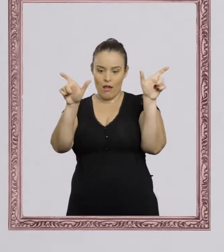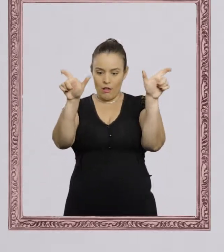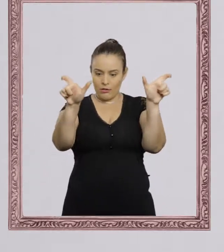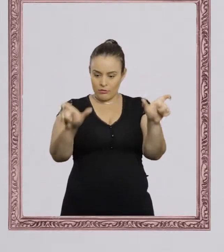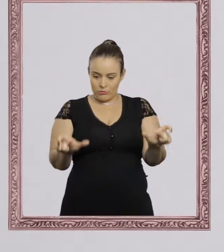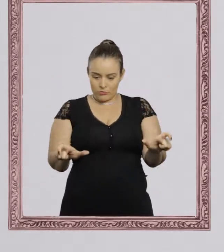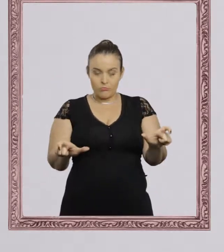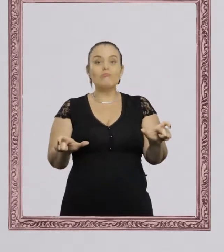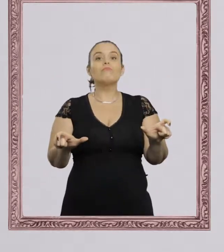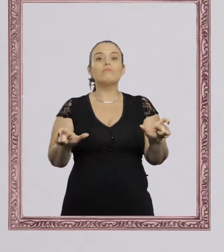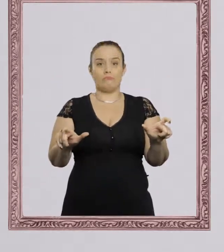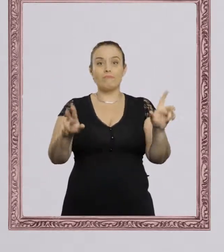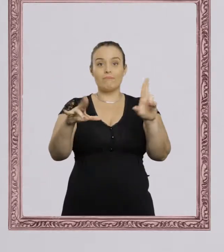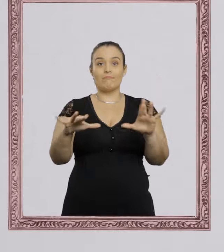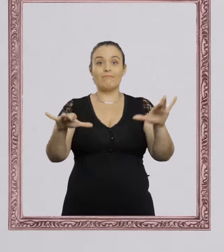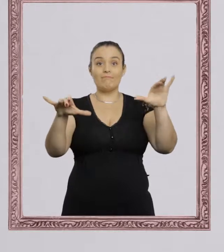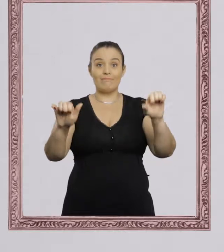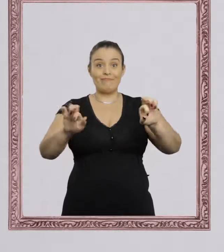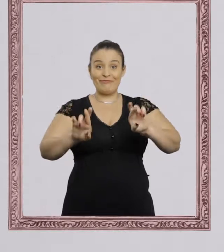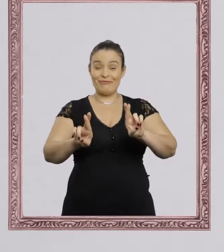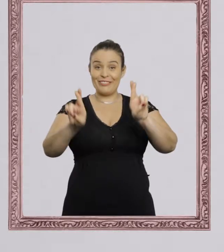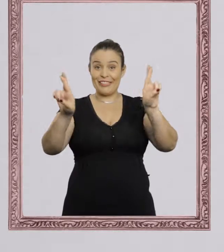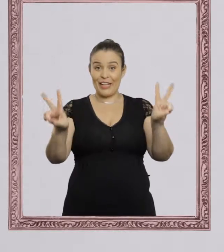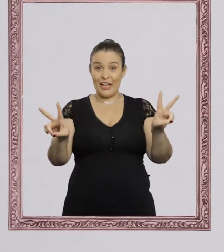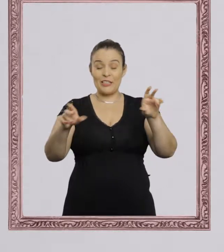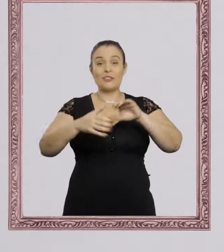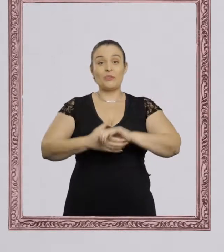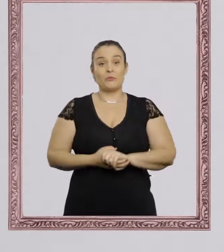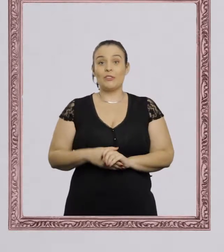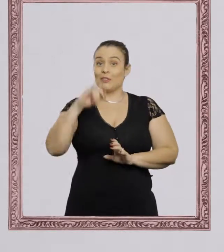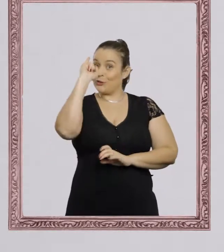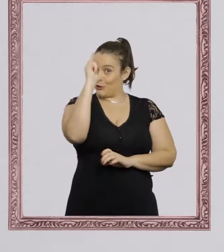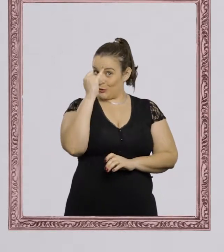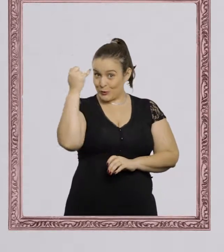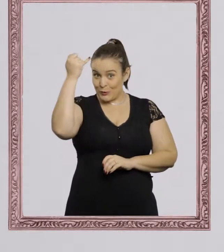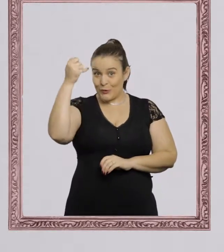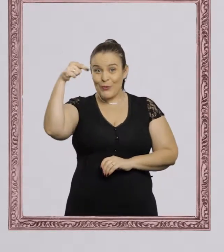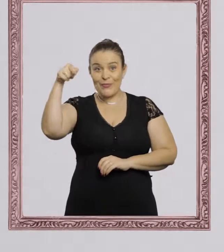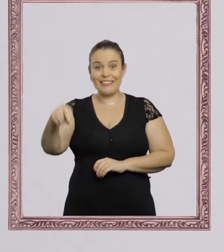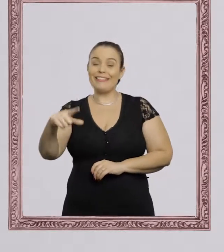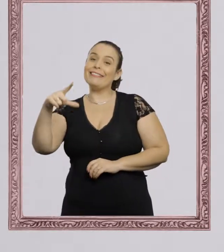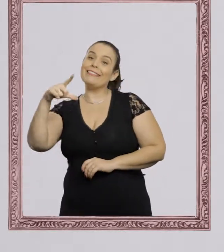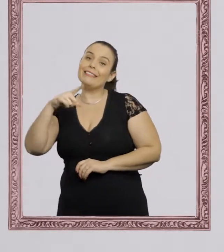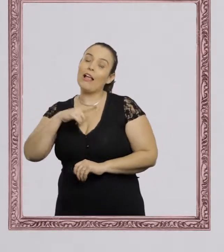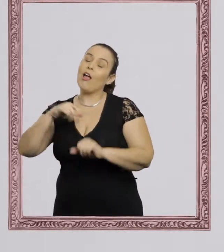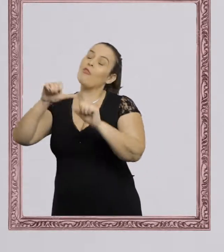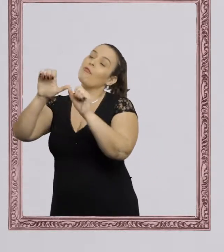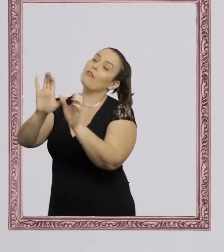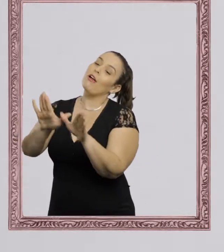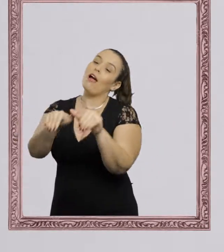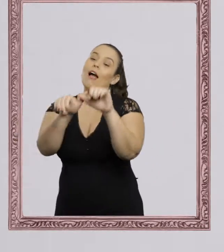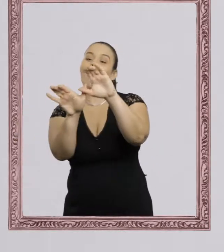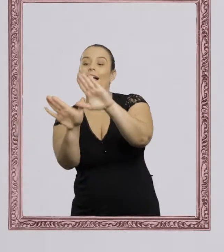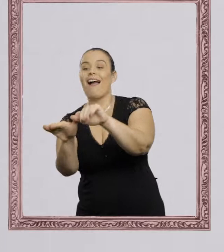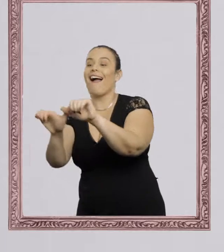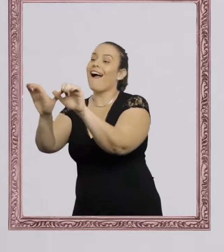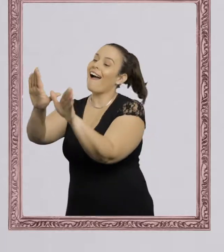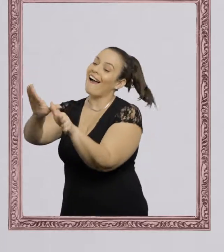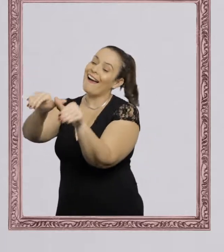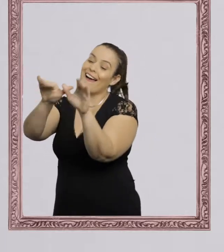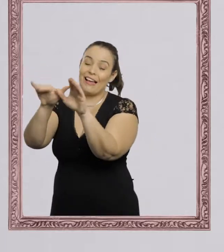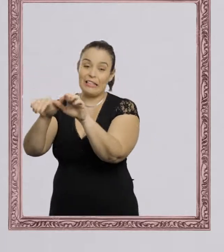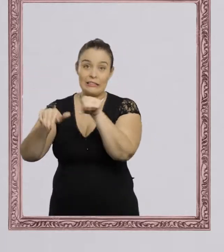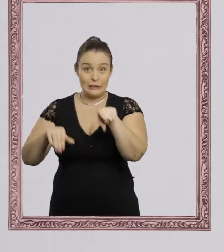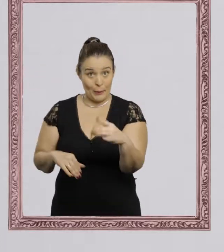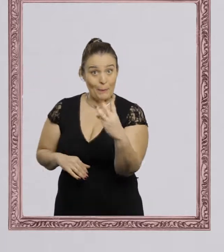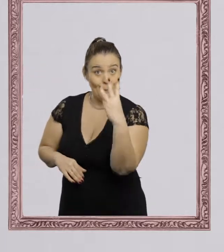do Nunca de outra criança. A Terra do Nunca de João tinha uma lagoa com flamingos voando em cima. A Terra do